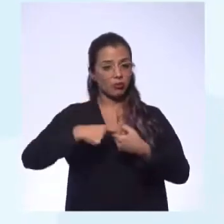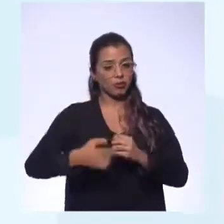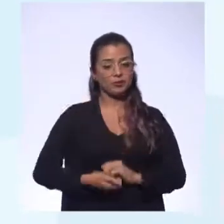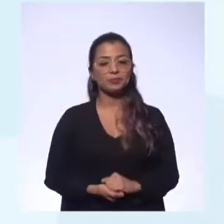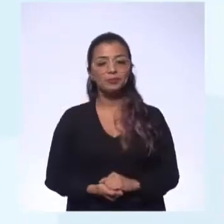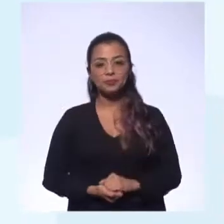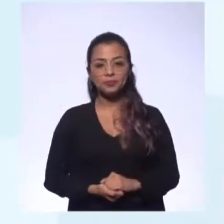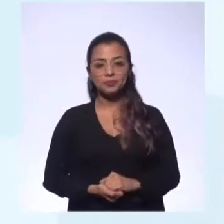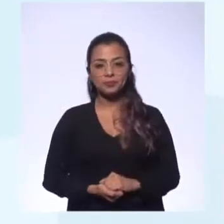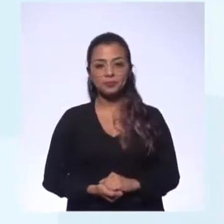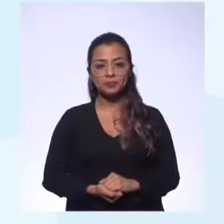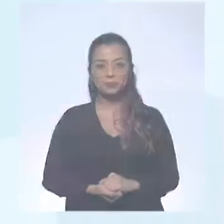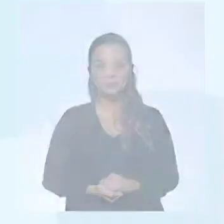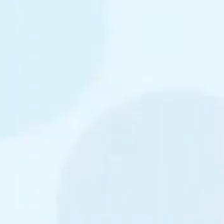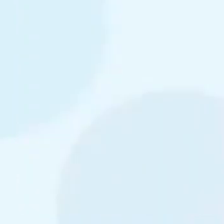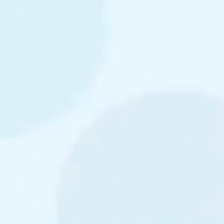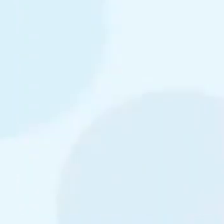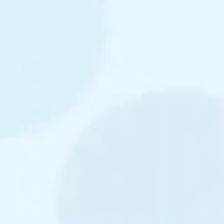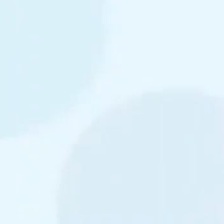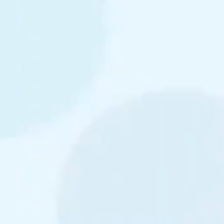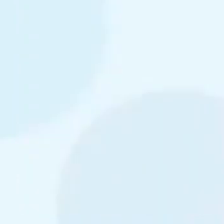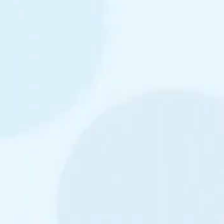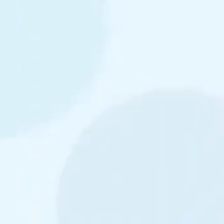já volta.